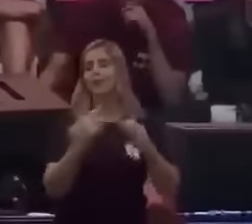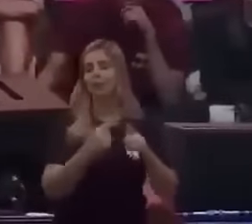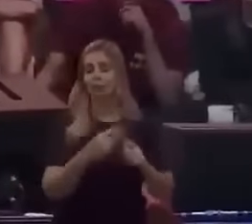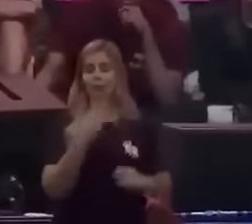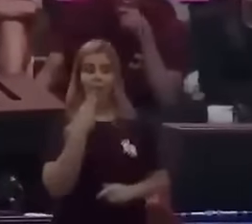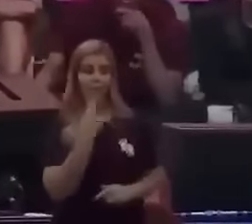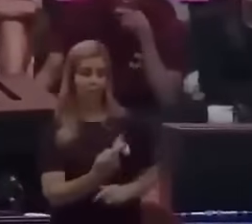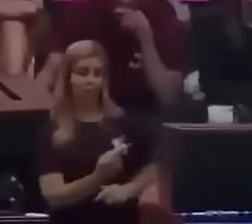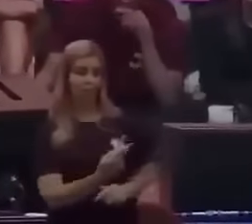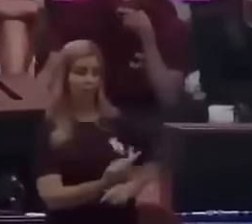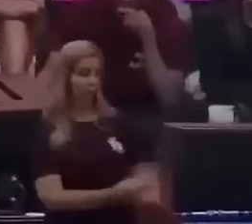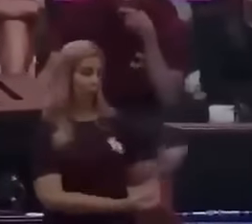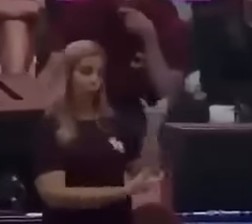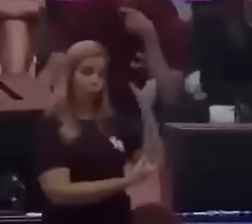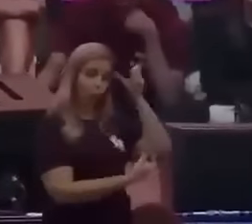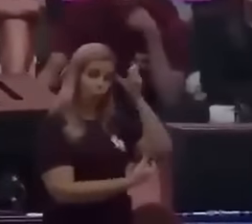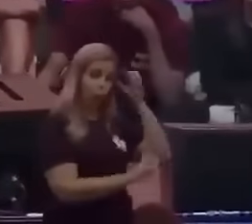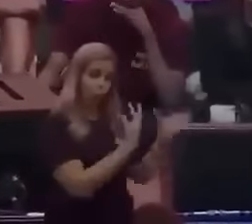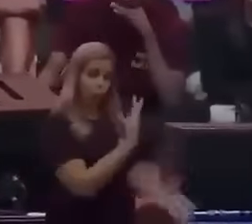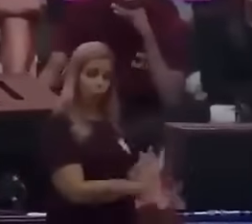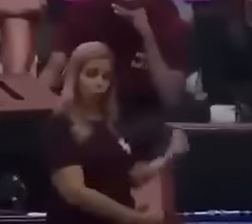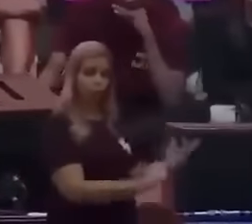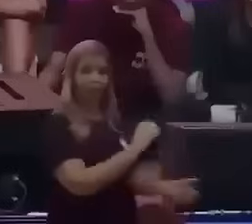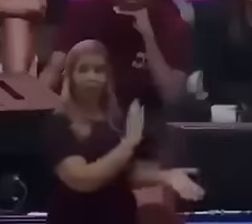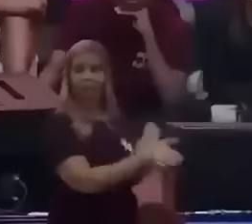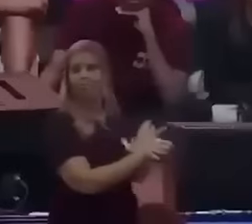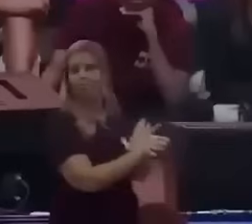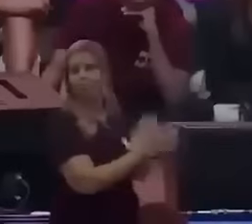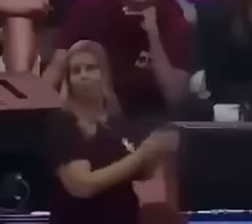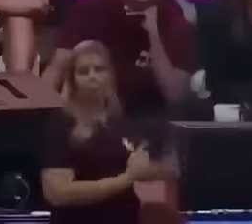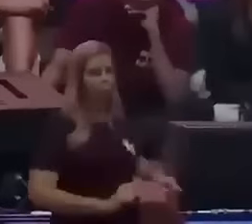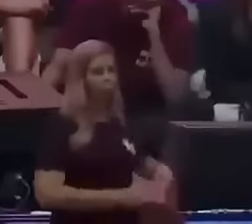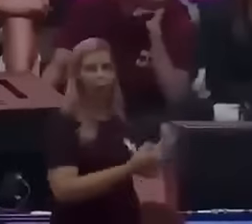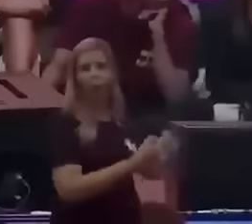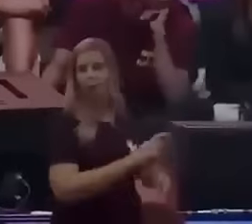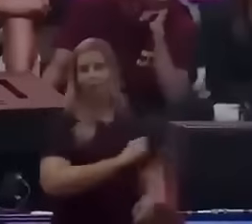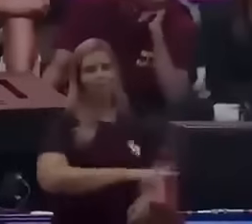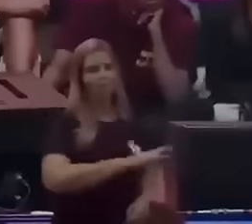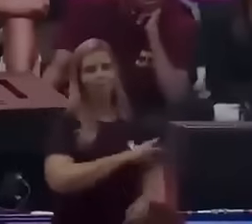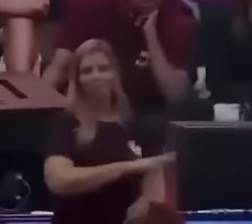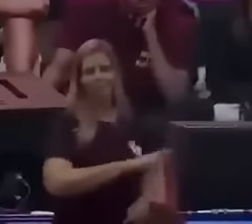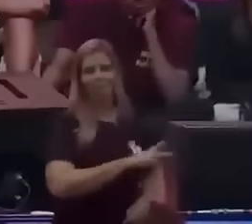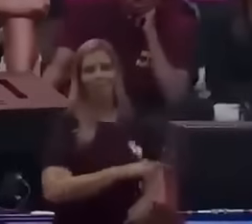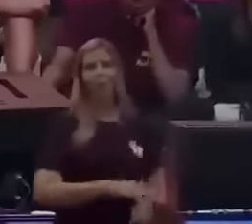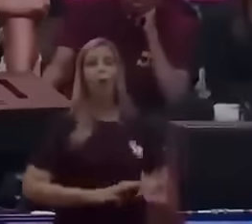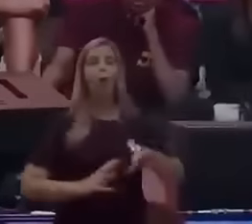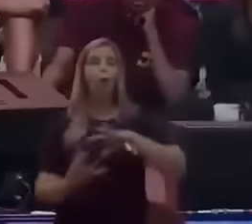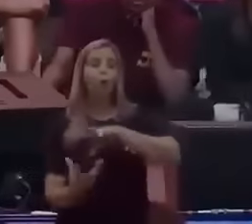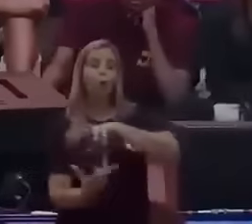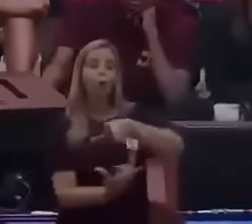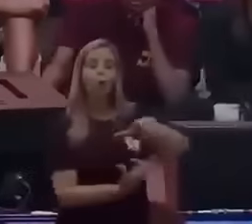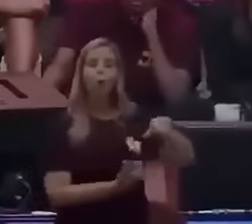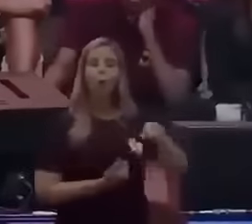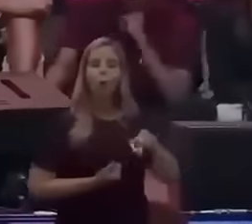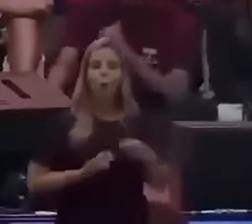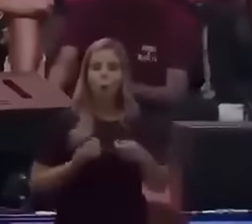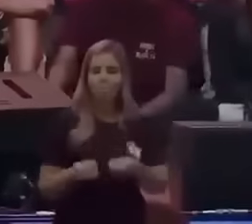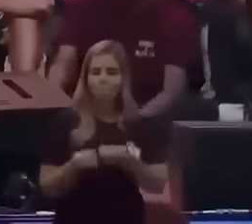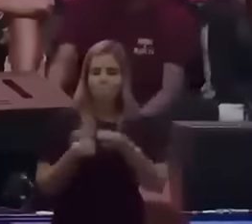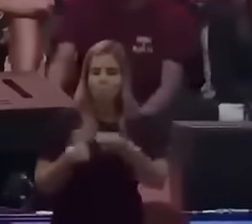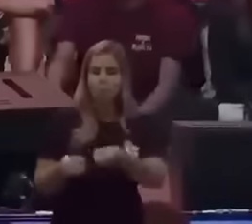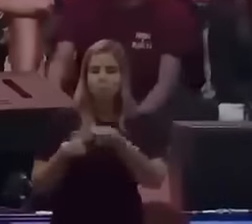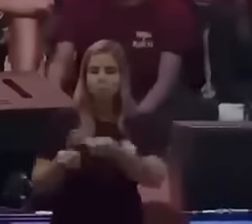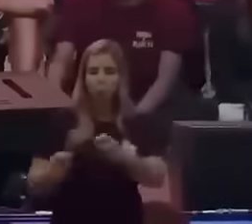inferno não prevalecerão contra ela. Meus irmãos, o mundo persegue a igreja, o mundo odeia a igreja,